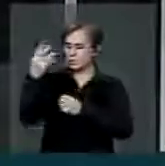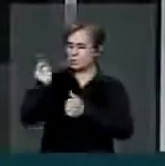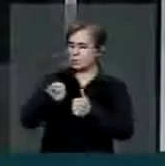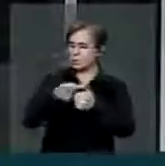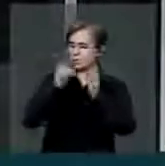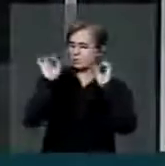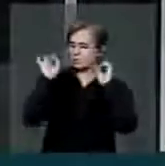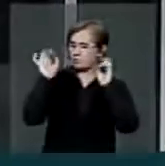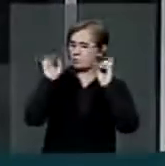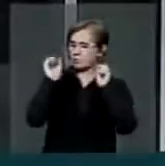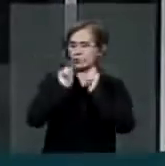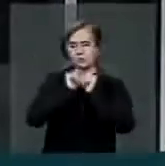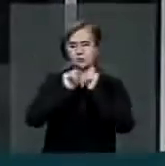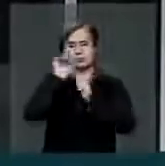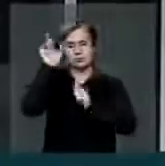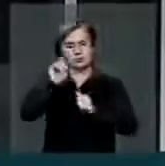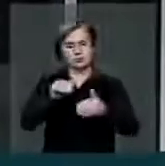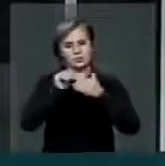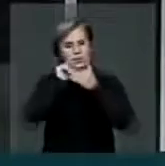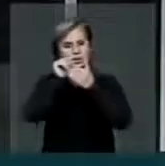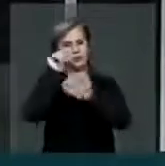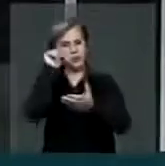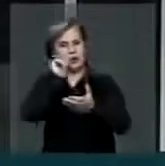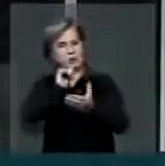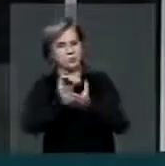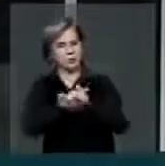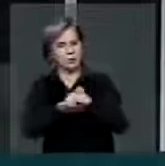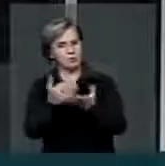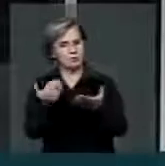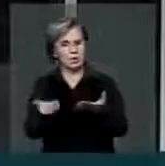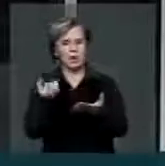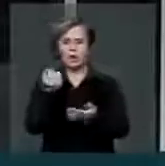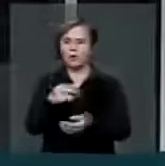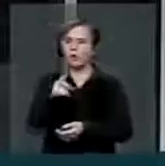levar nossas esposas. Ou se um ministro,